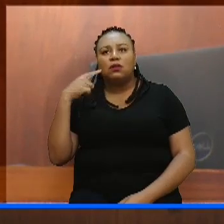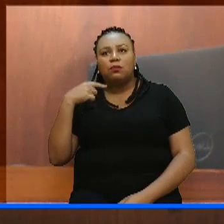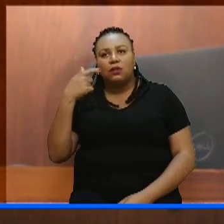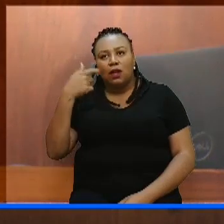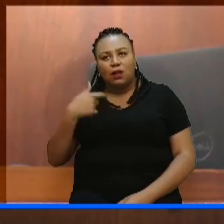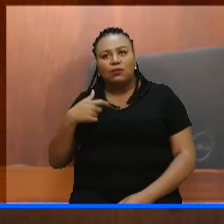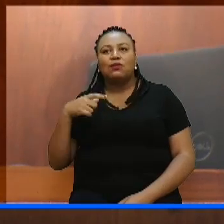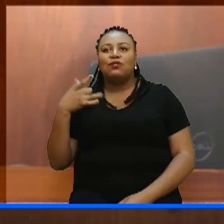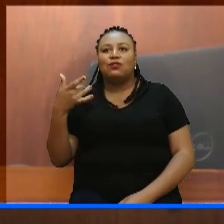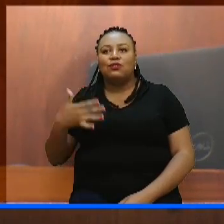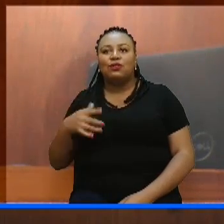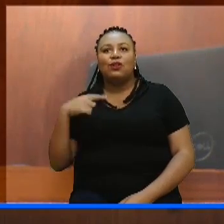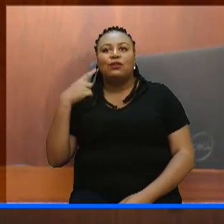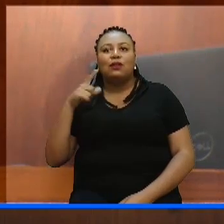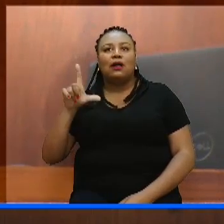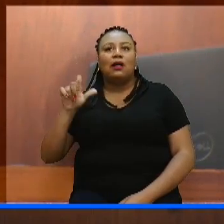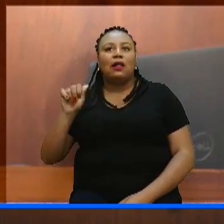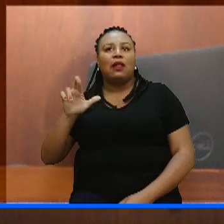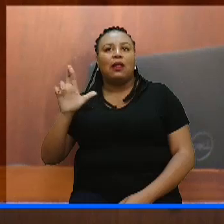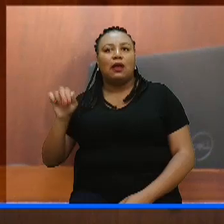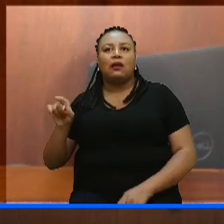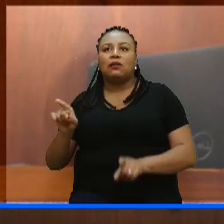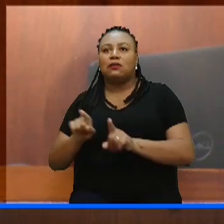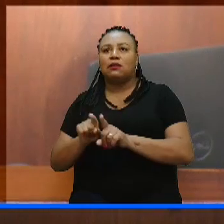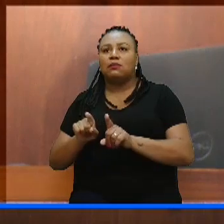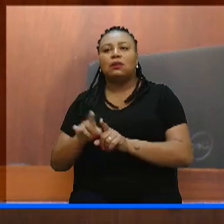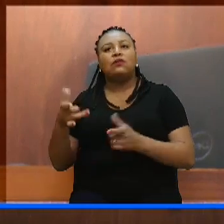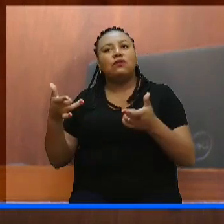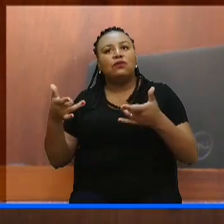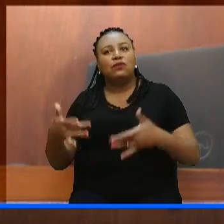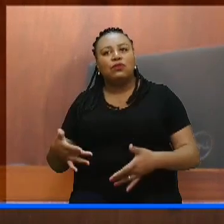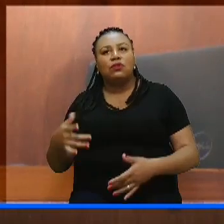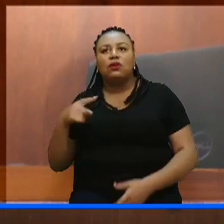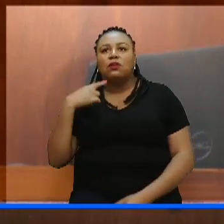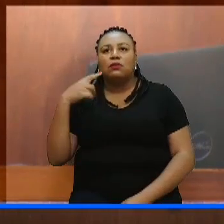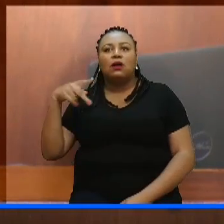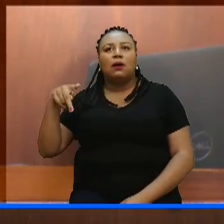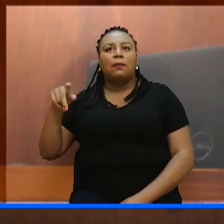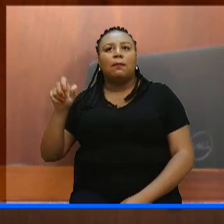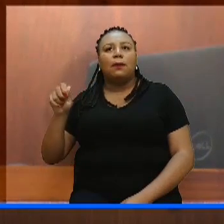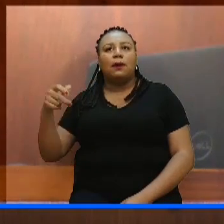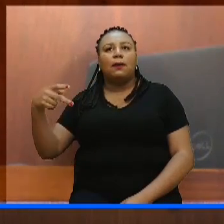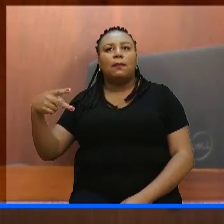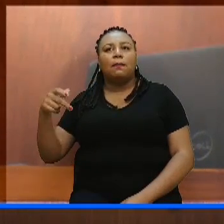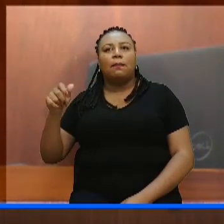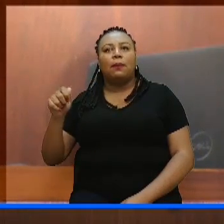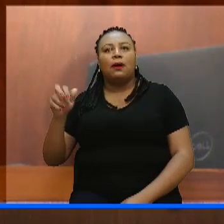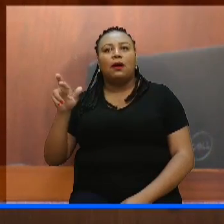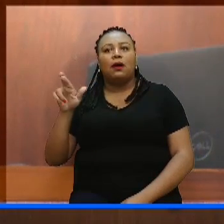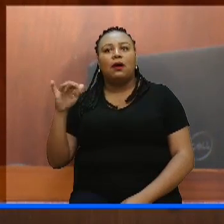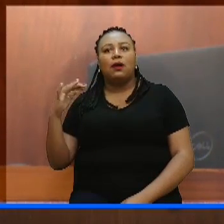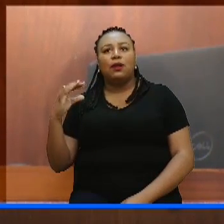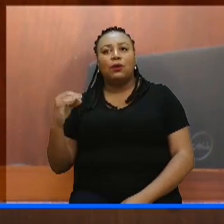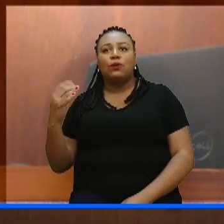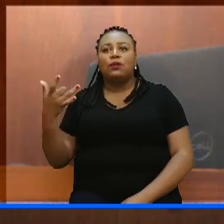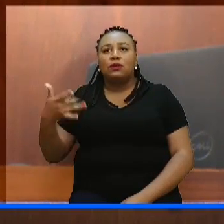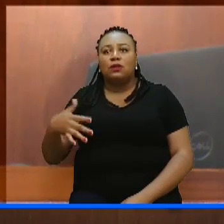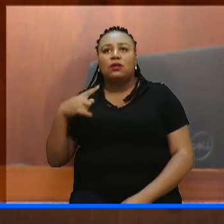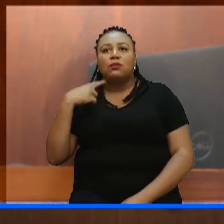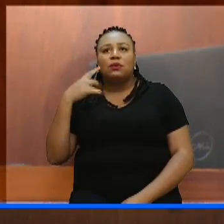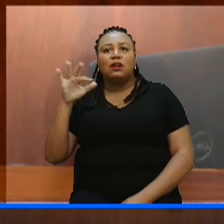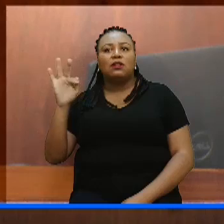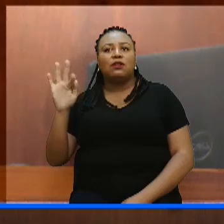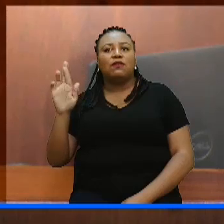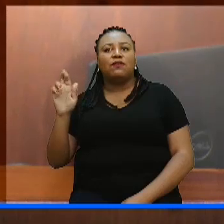também desistiu luis augusto lara também existe o deputado paparico bark existe deputada